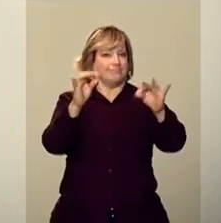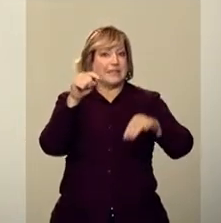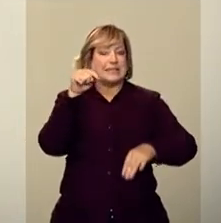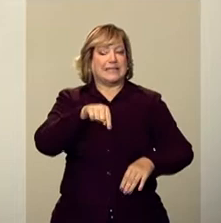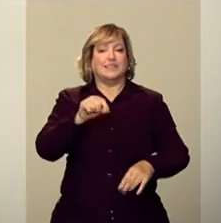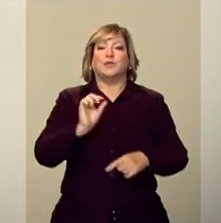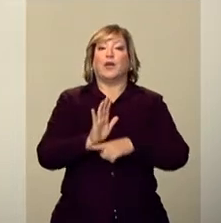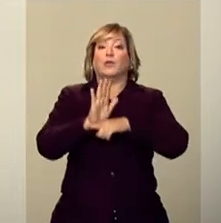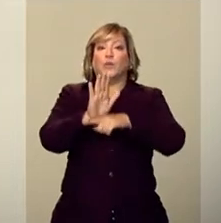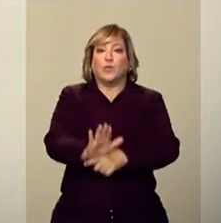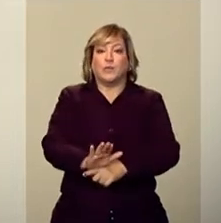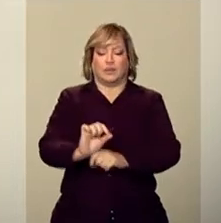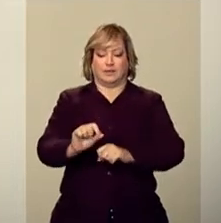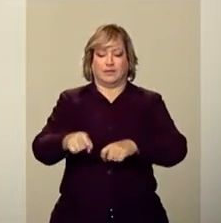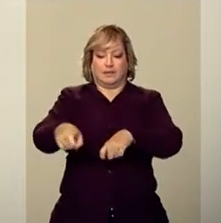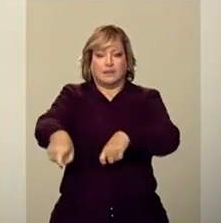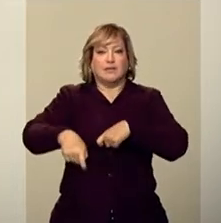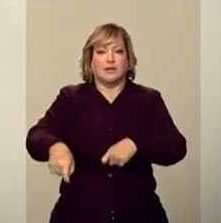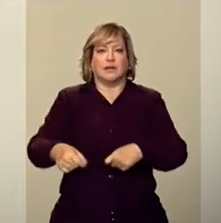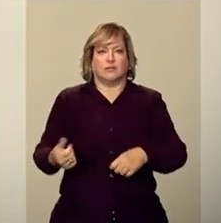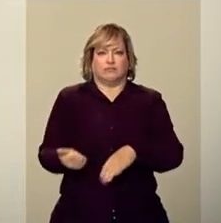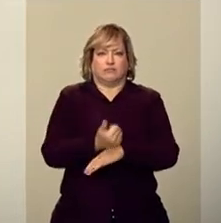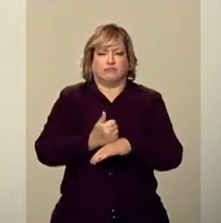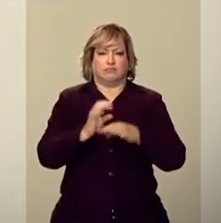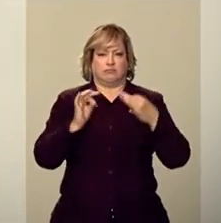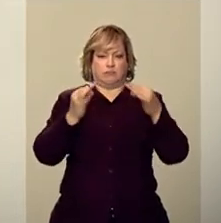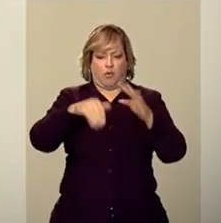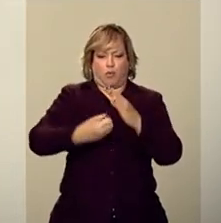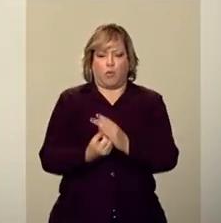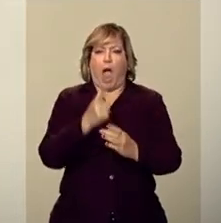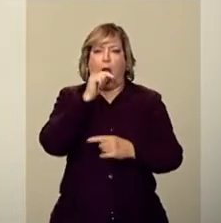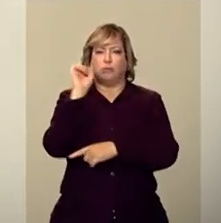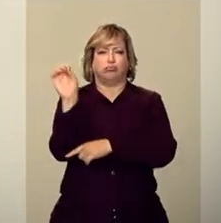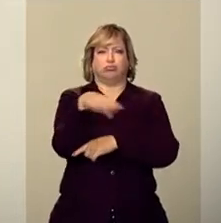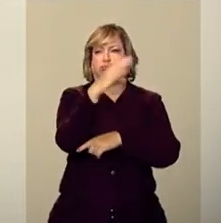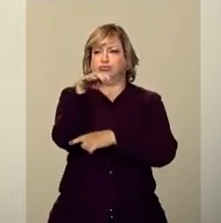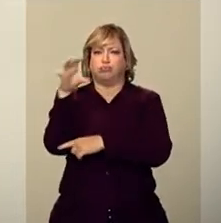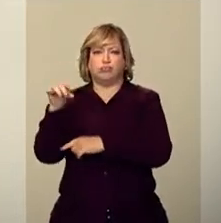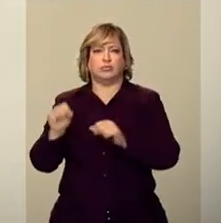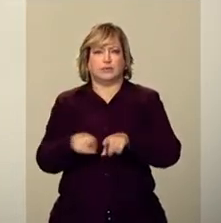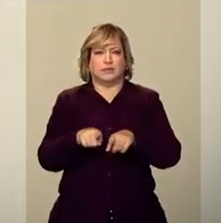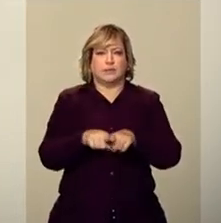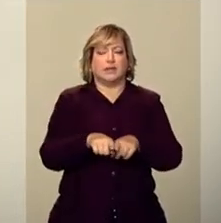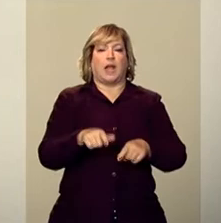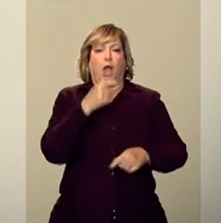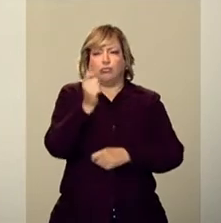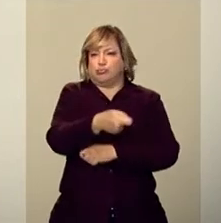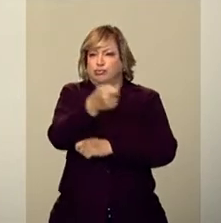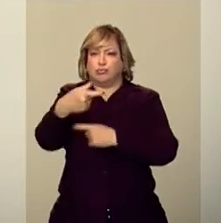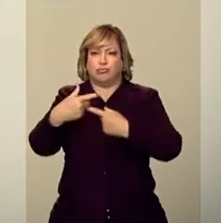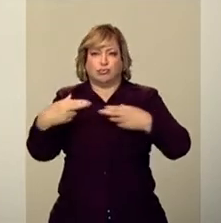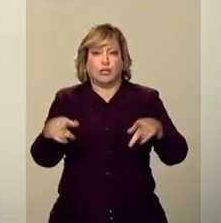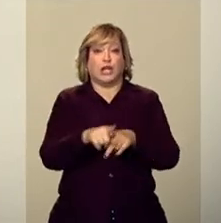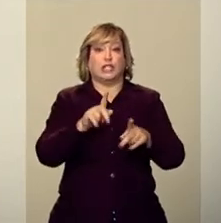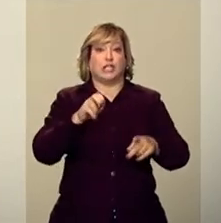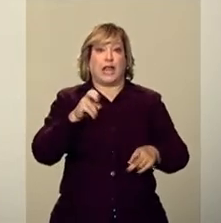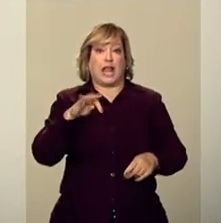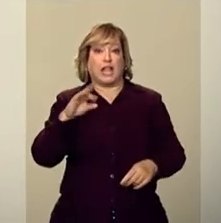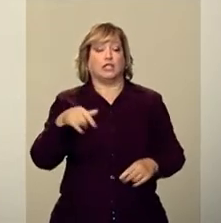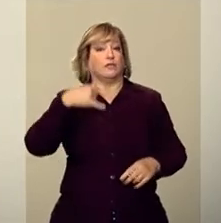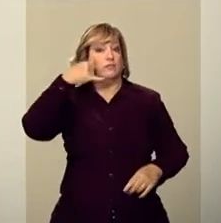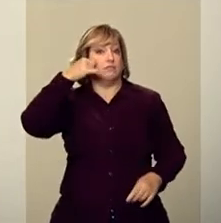levar para o campo modernas técnicas de cultivo de irrigação melhoria genética do nosso rebanho